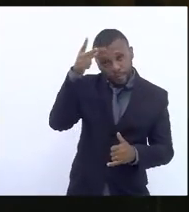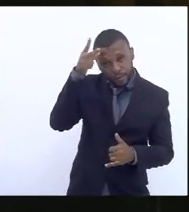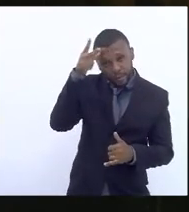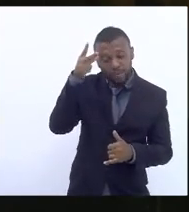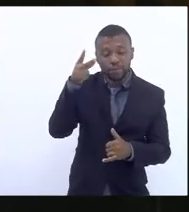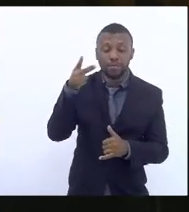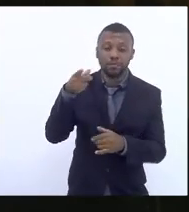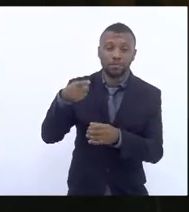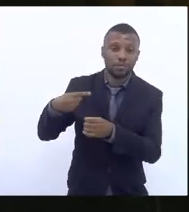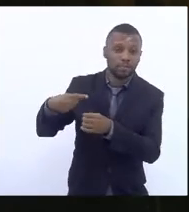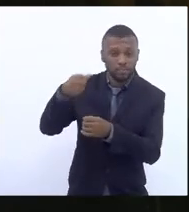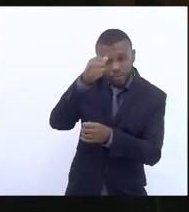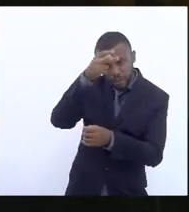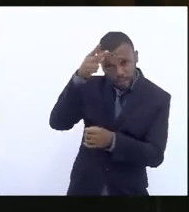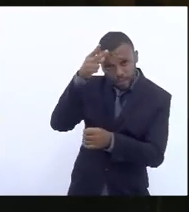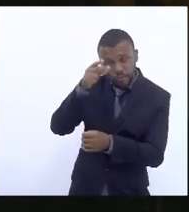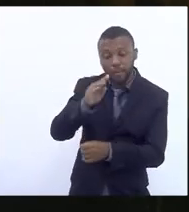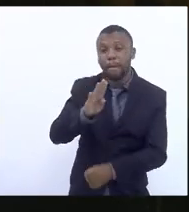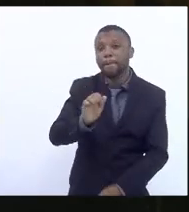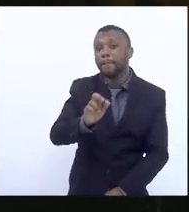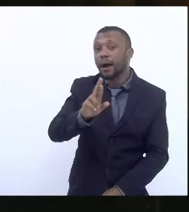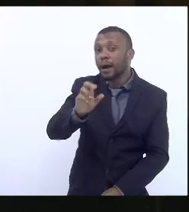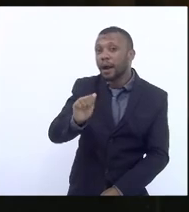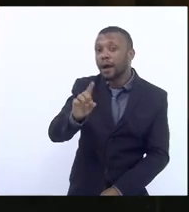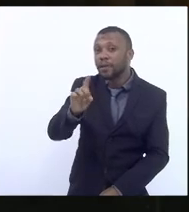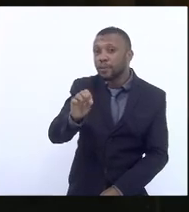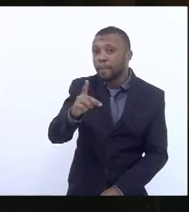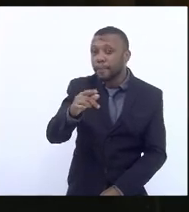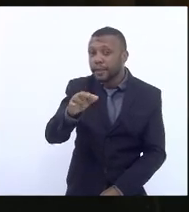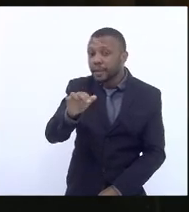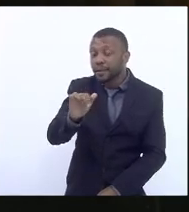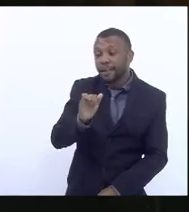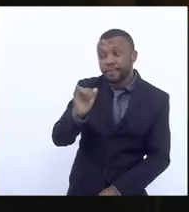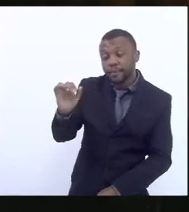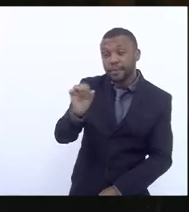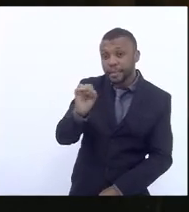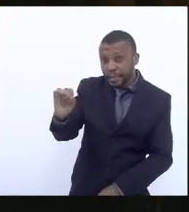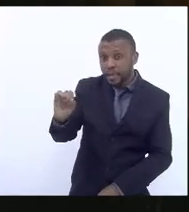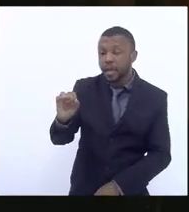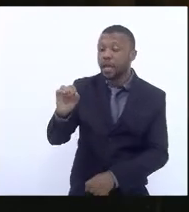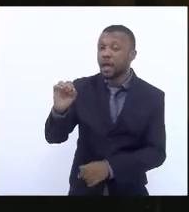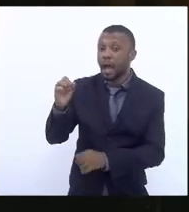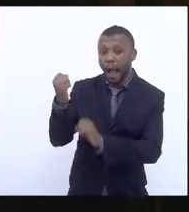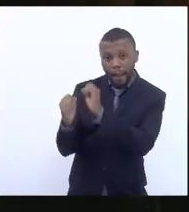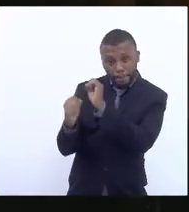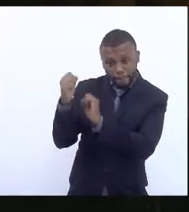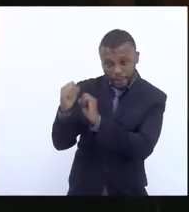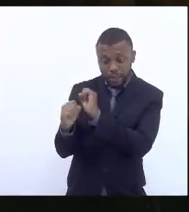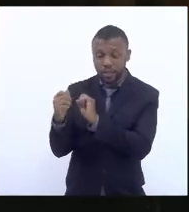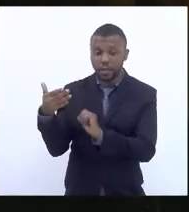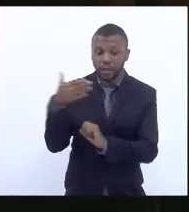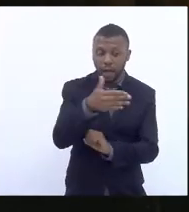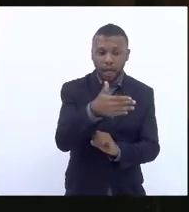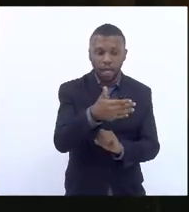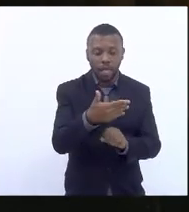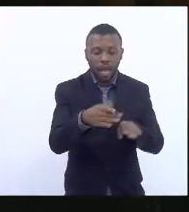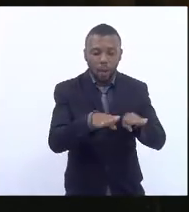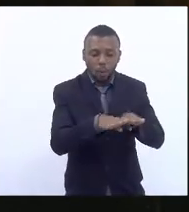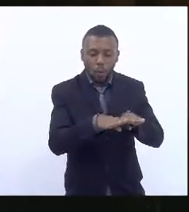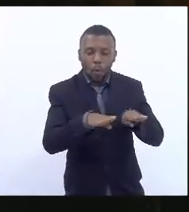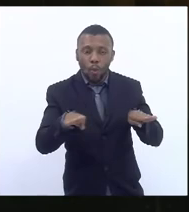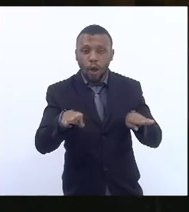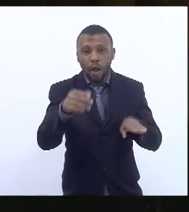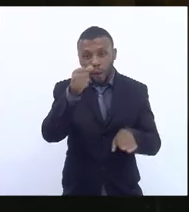Piraí, dizendo que se a concreteira realizasse aquele serviço, que a concreteira, que o prefeito